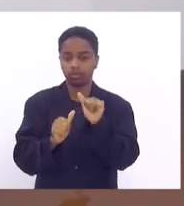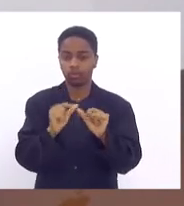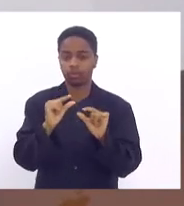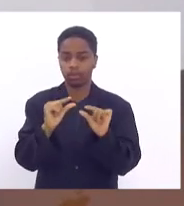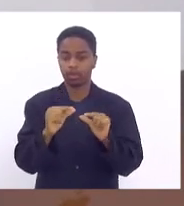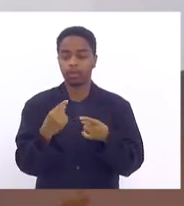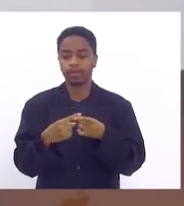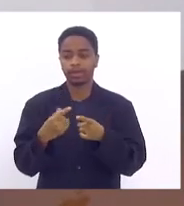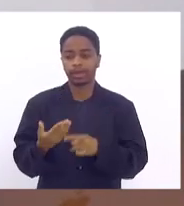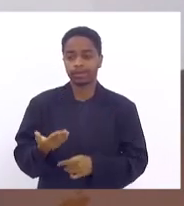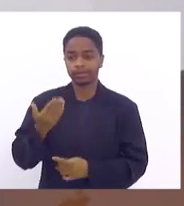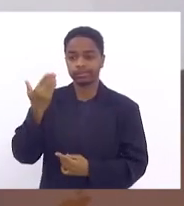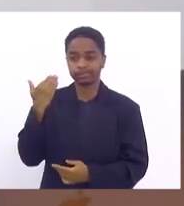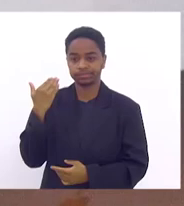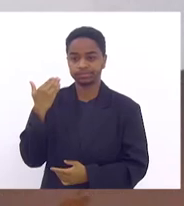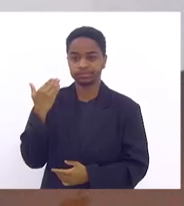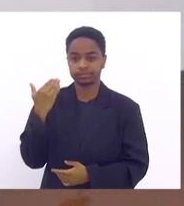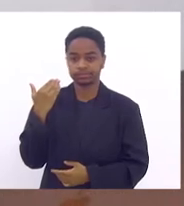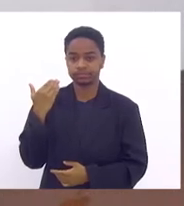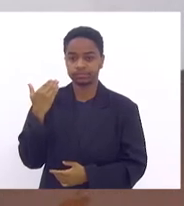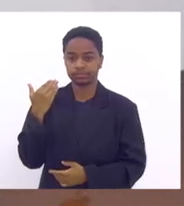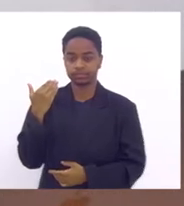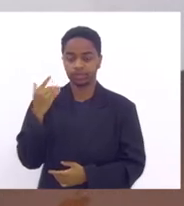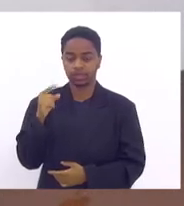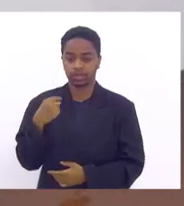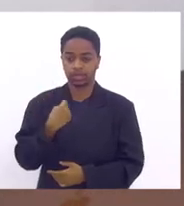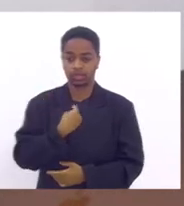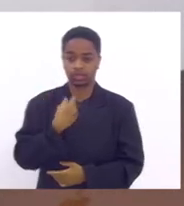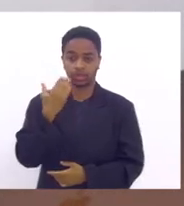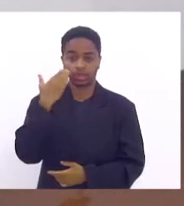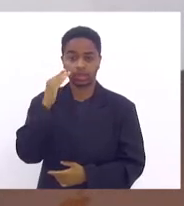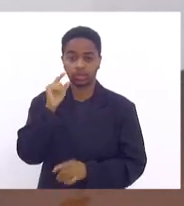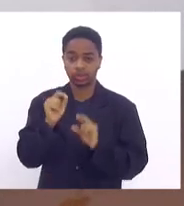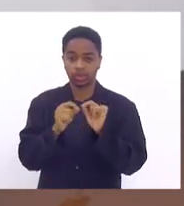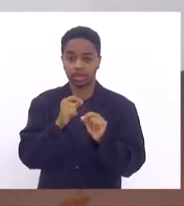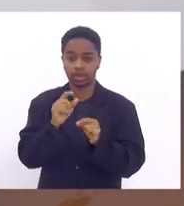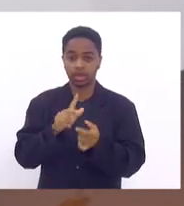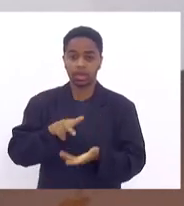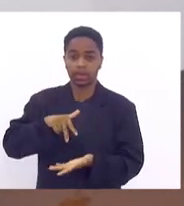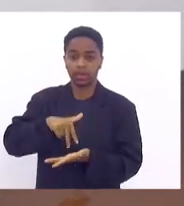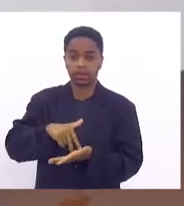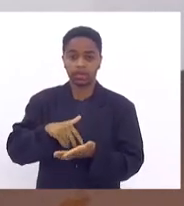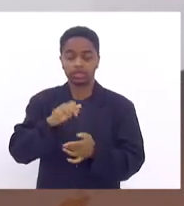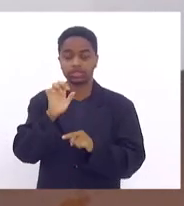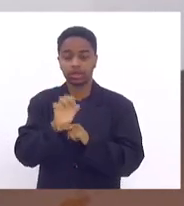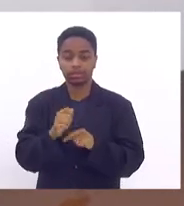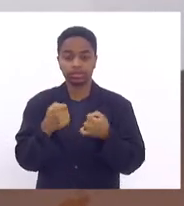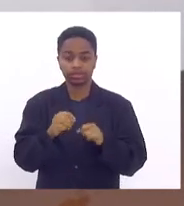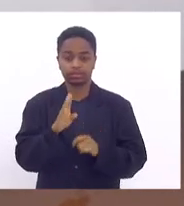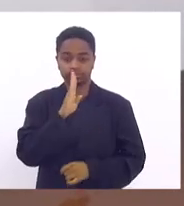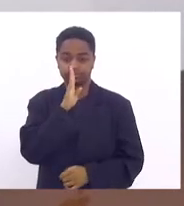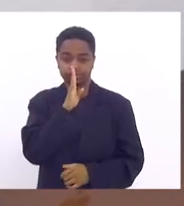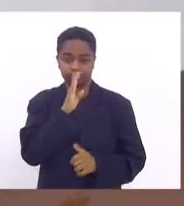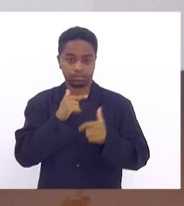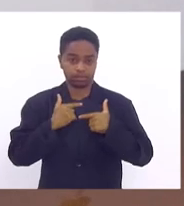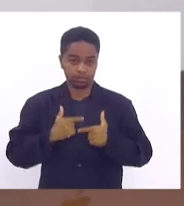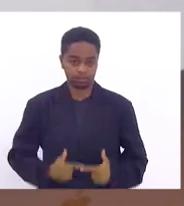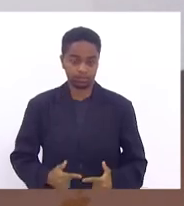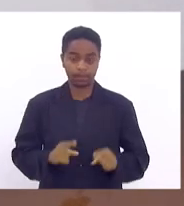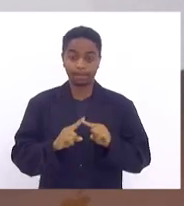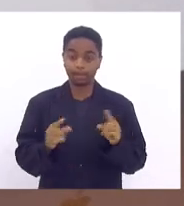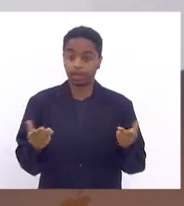antes ela se antes se entendia né que a postura do Estado devia ser de abstenção né hoje em